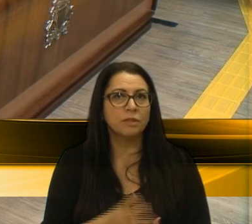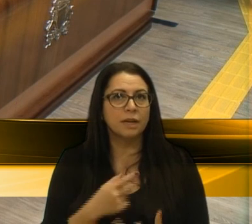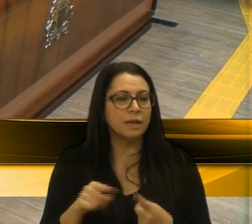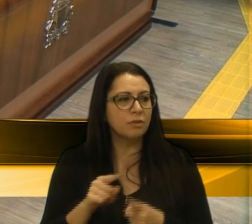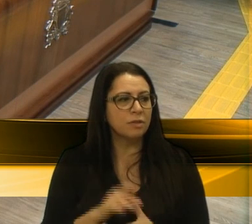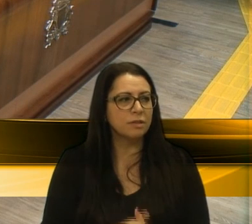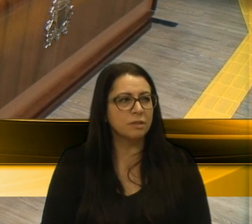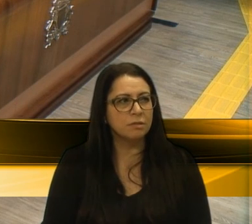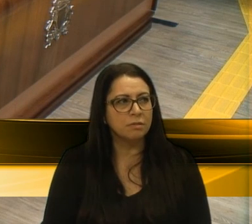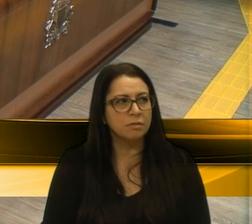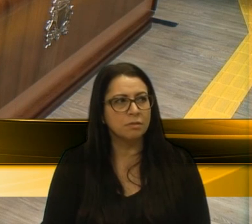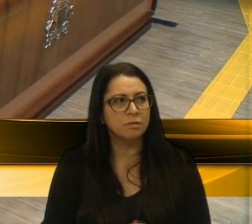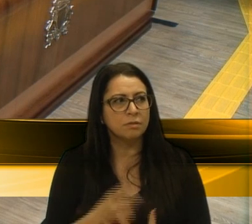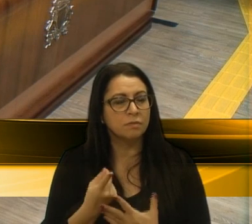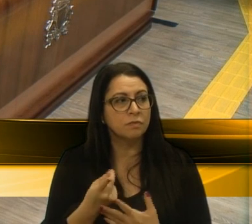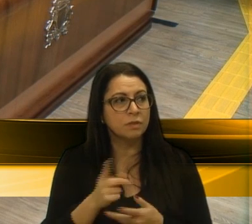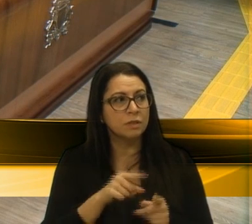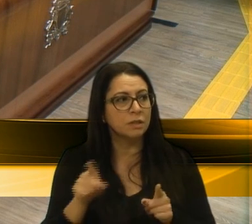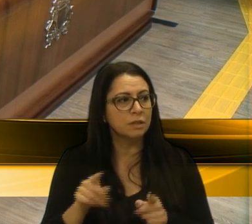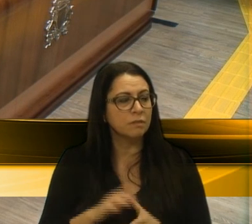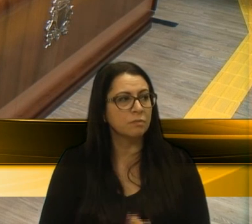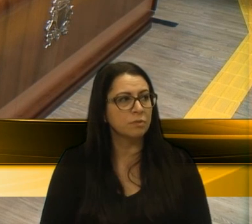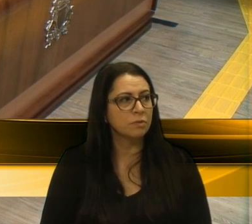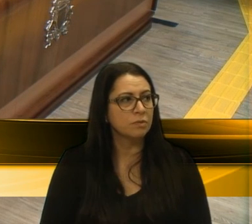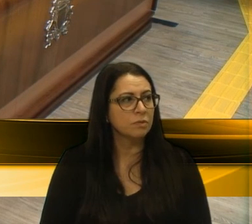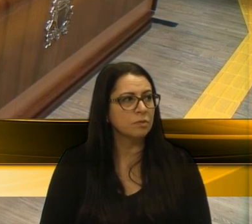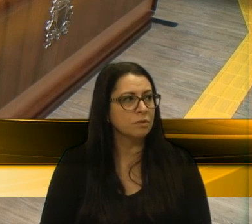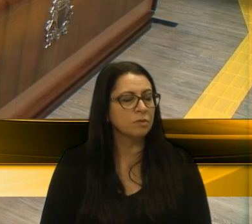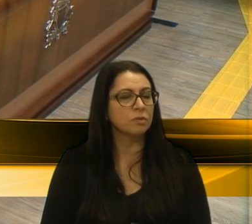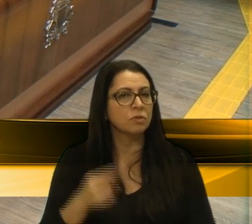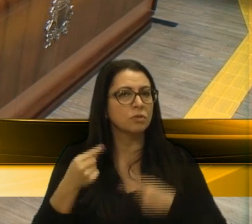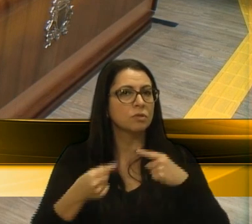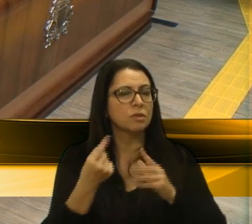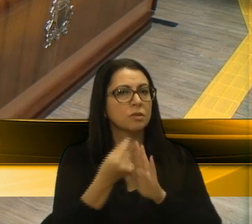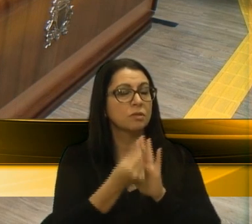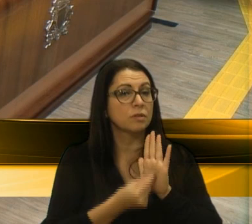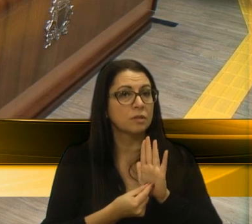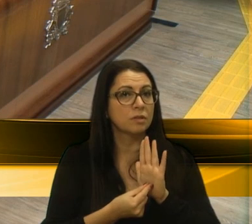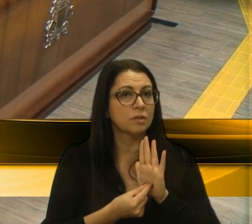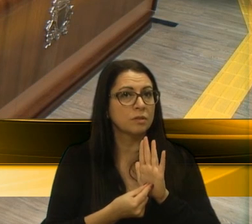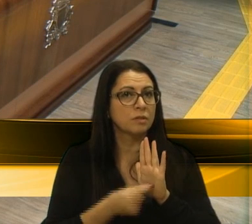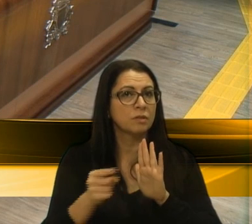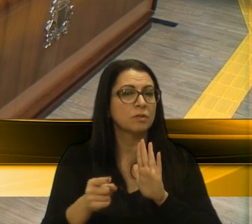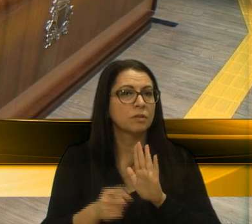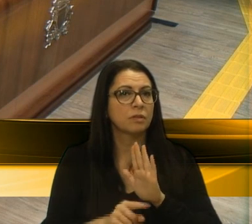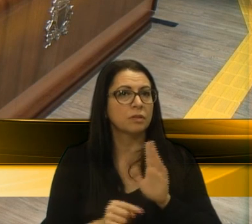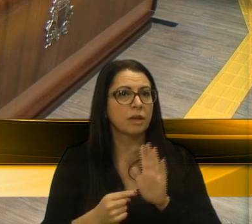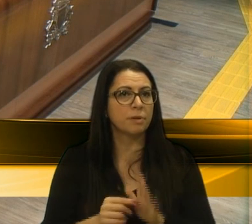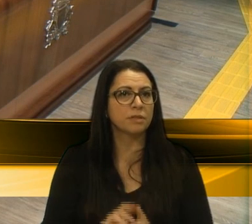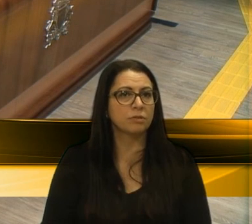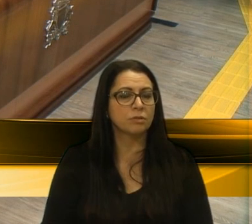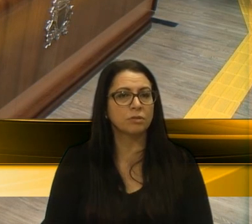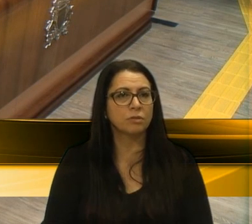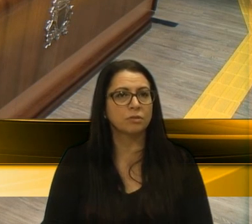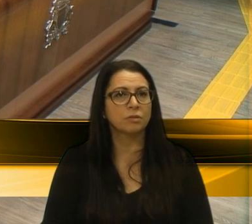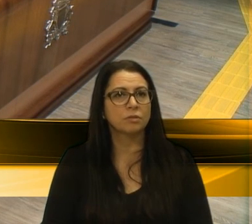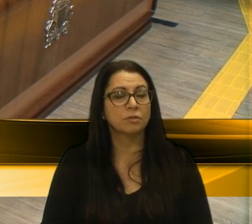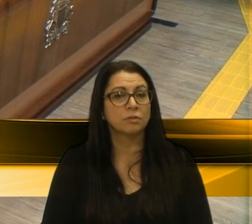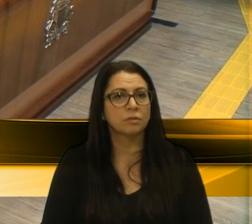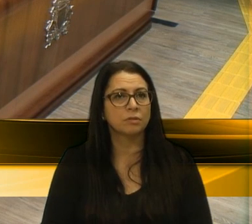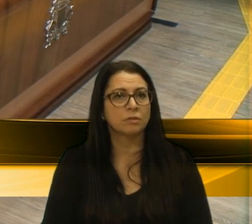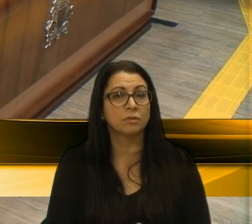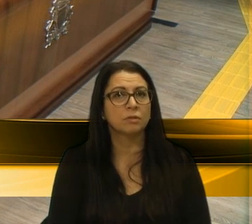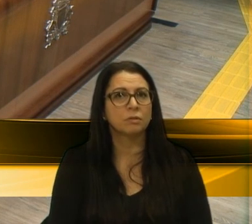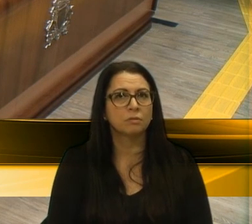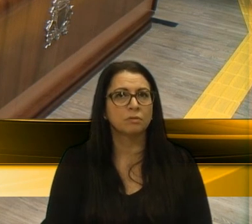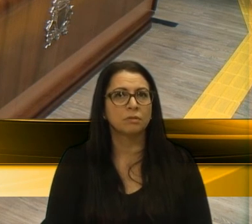as câmaras terem poderes, quando da discussão do orçamento, definir recursos sem limitação. Você